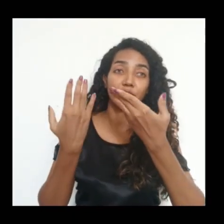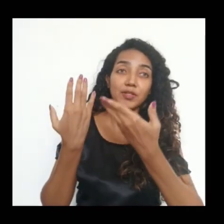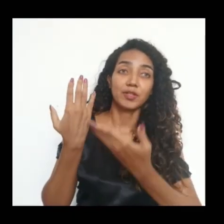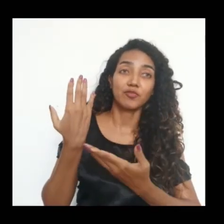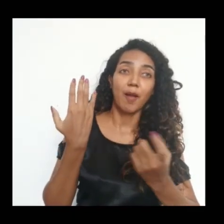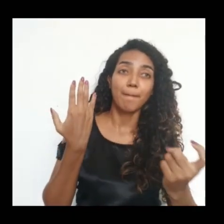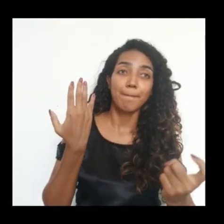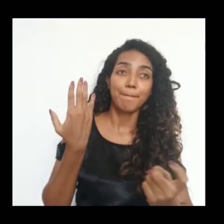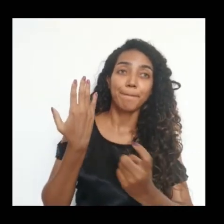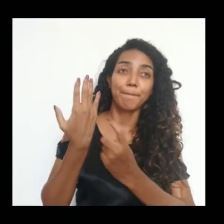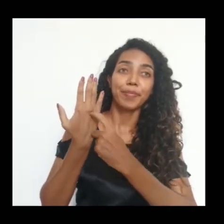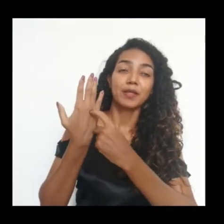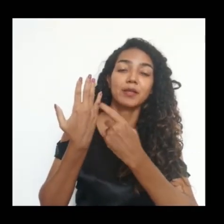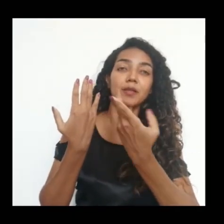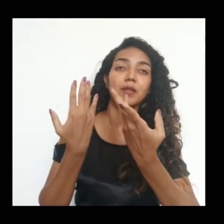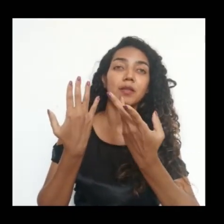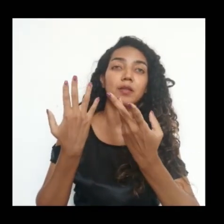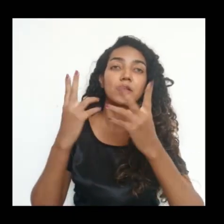sobre